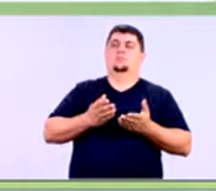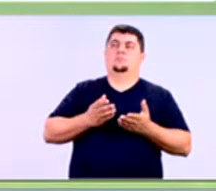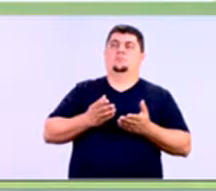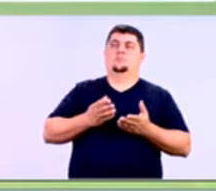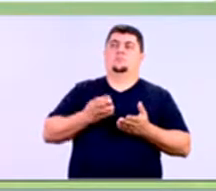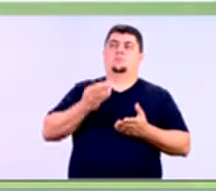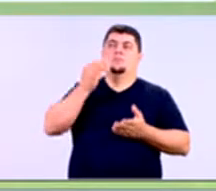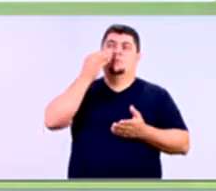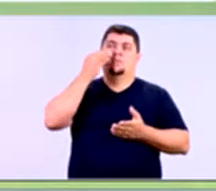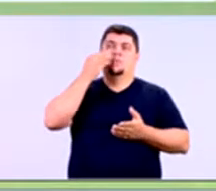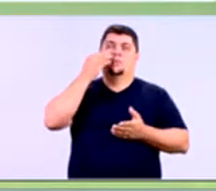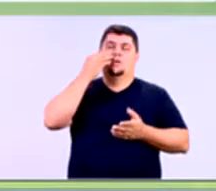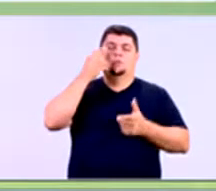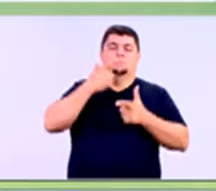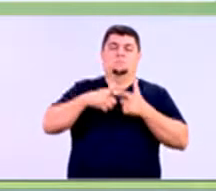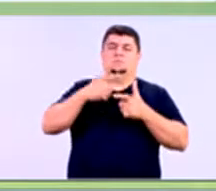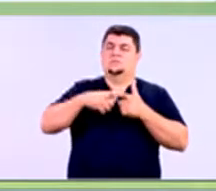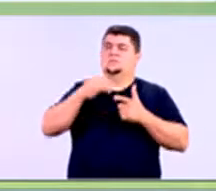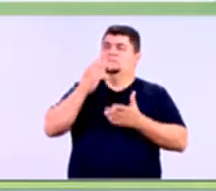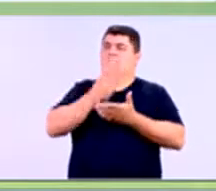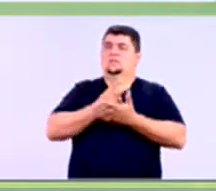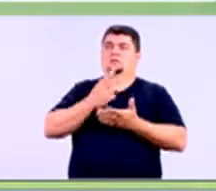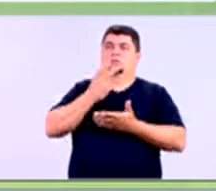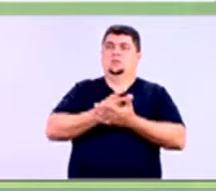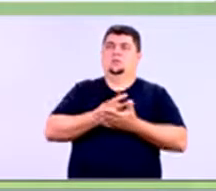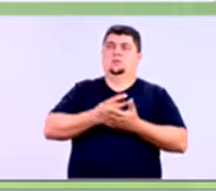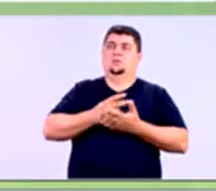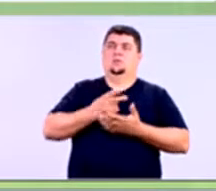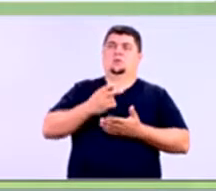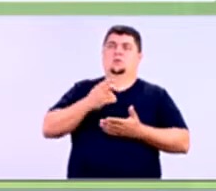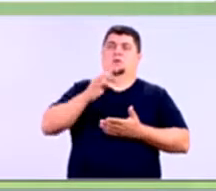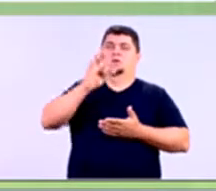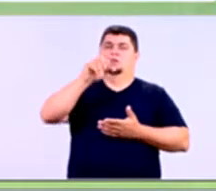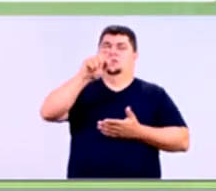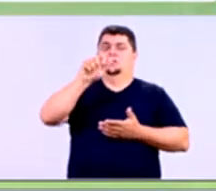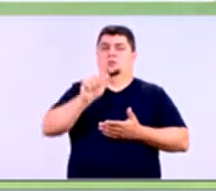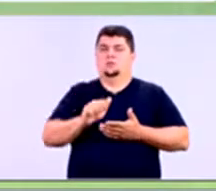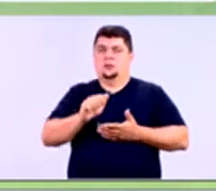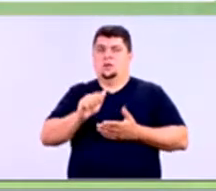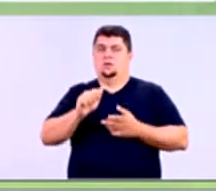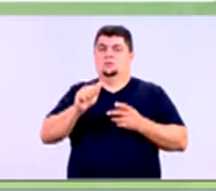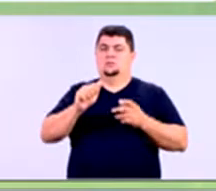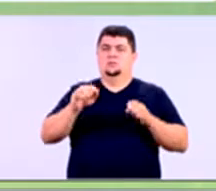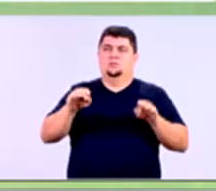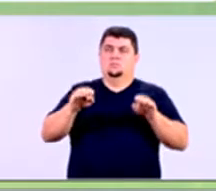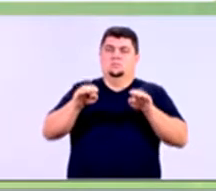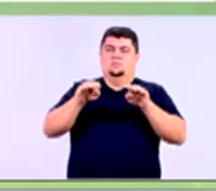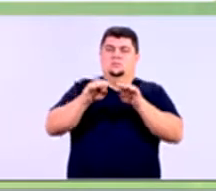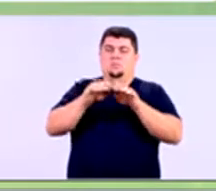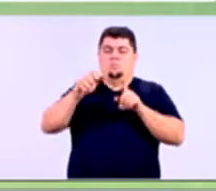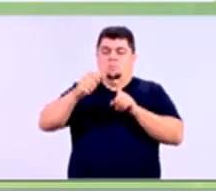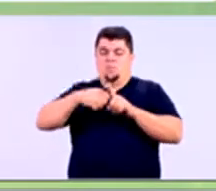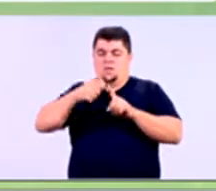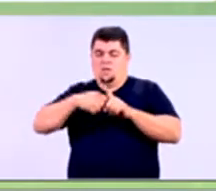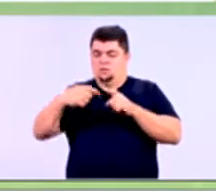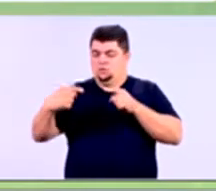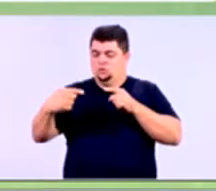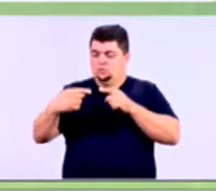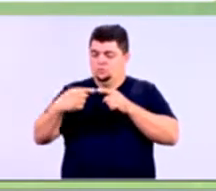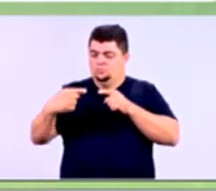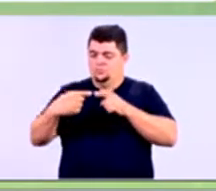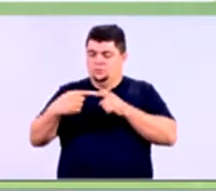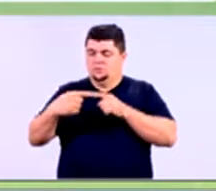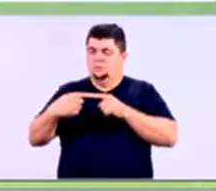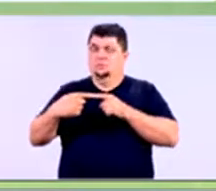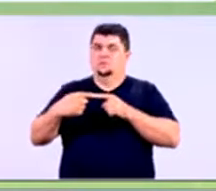grifei sempre nos problemas. A taxa tem que estar no mesmo período. Se a taxa é mensal,